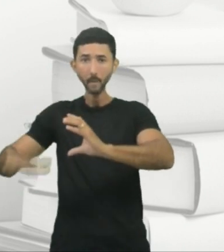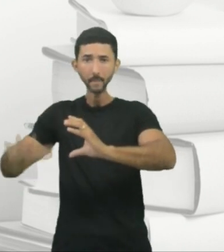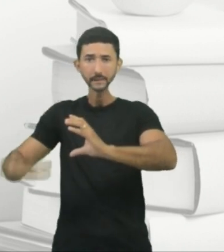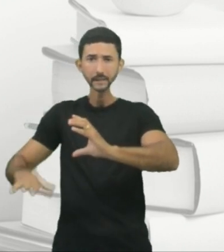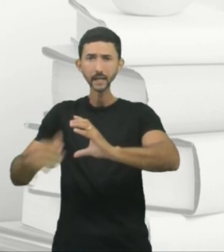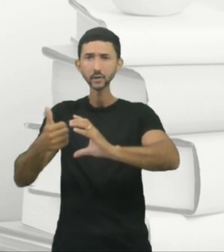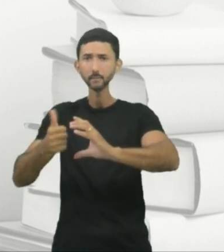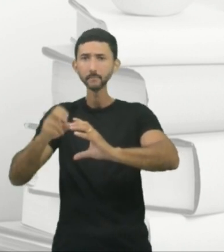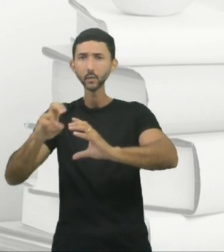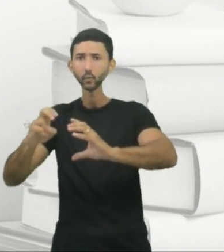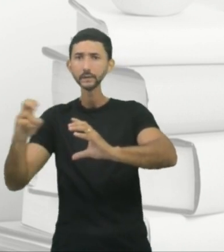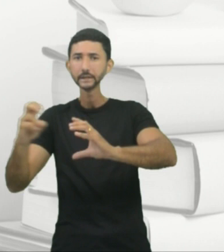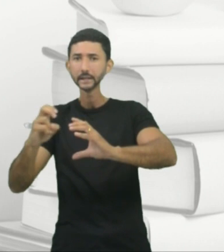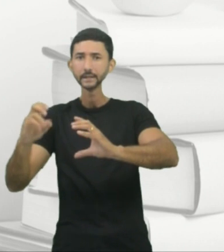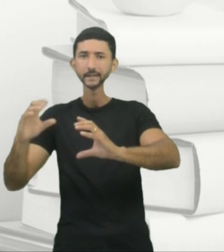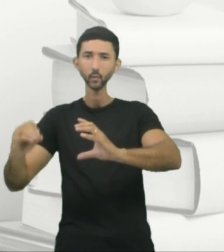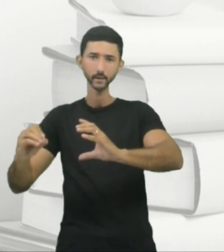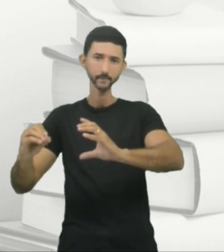quê?